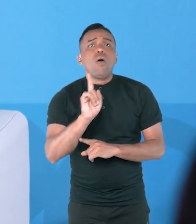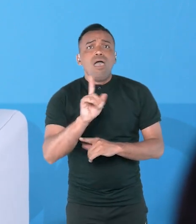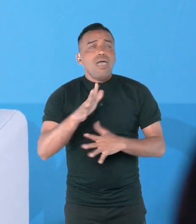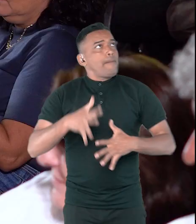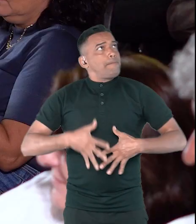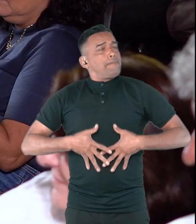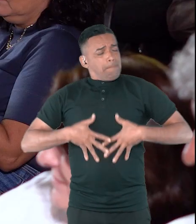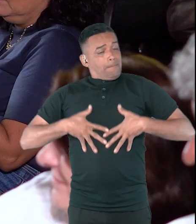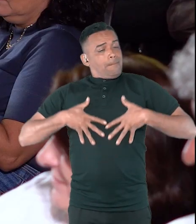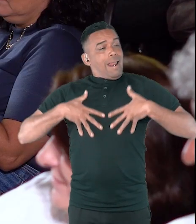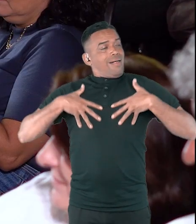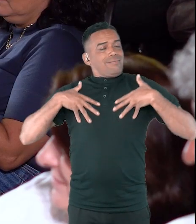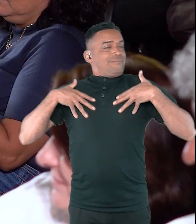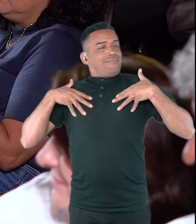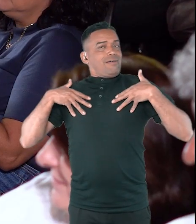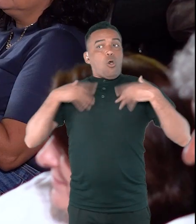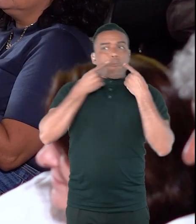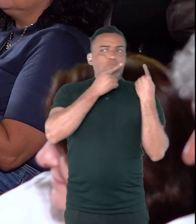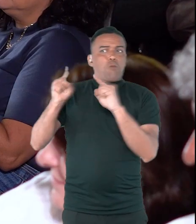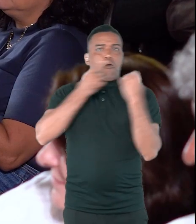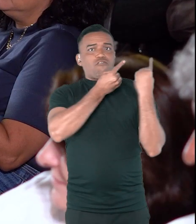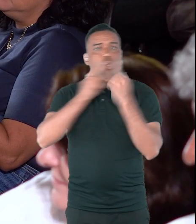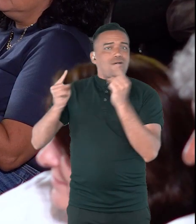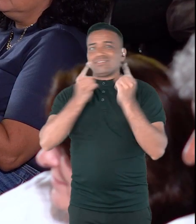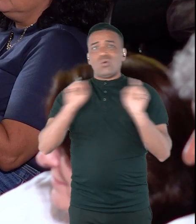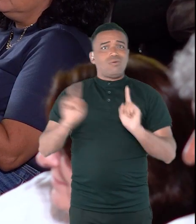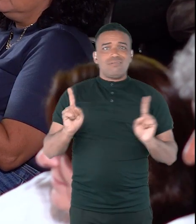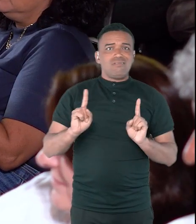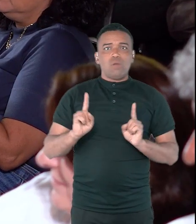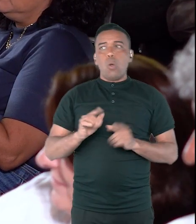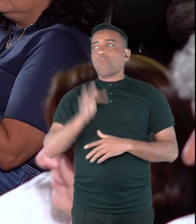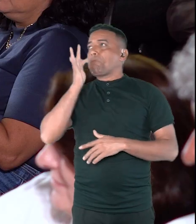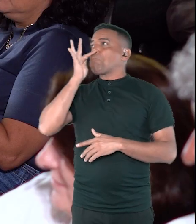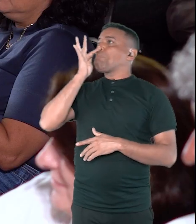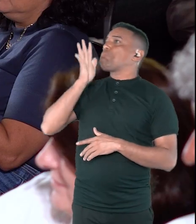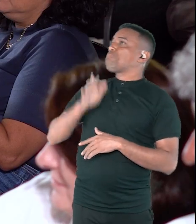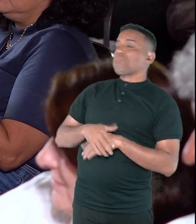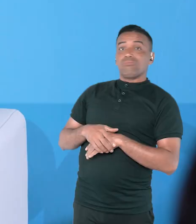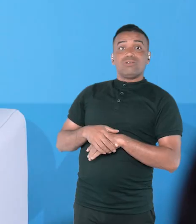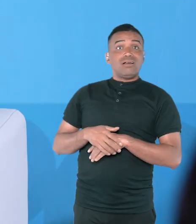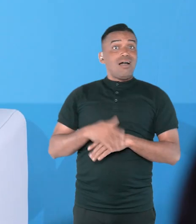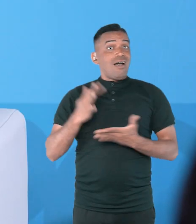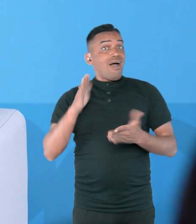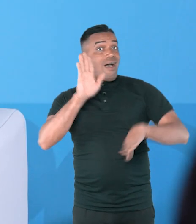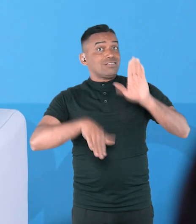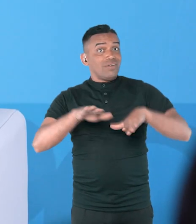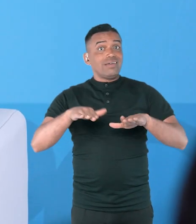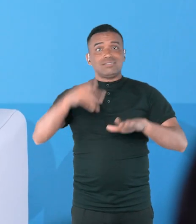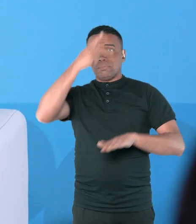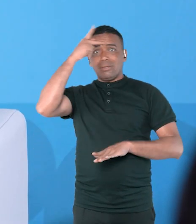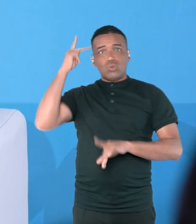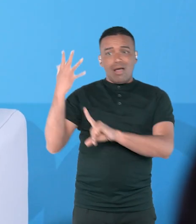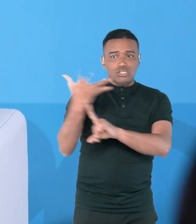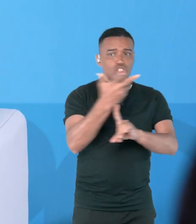Não é por prazer... A plateia toda acompanha. Uma espectadora filma com o celular. Que tantas vezes